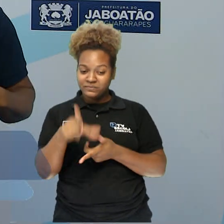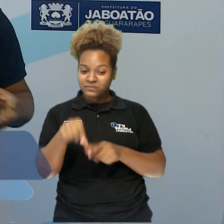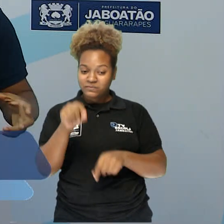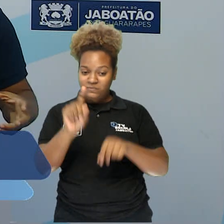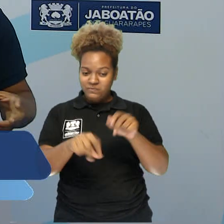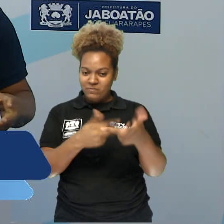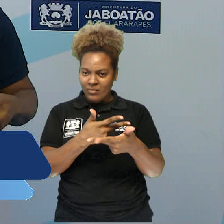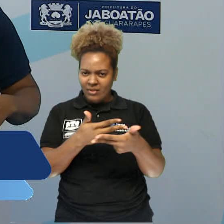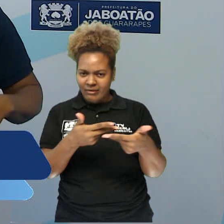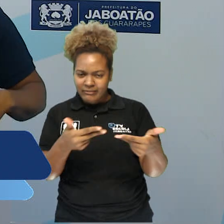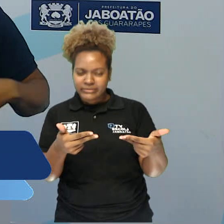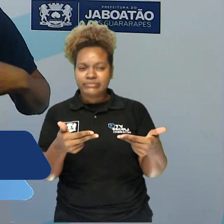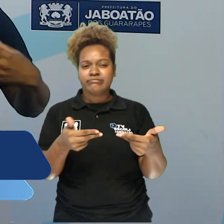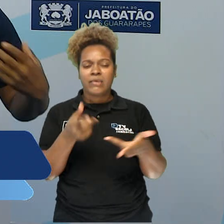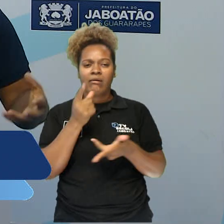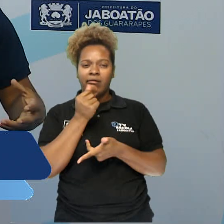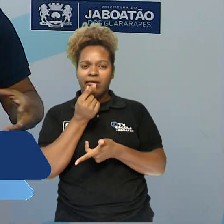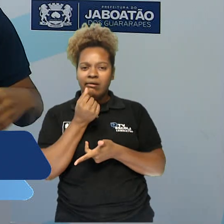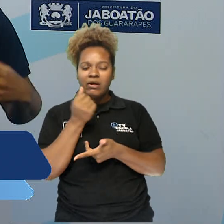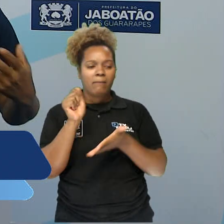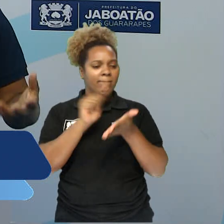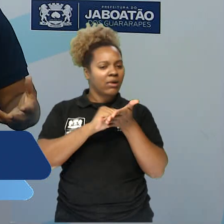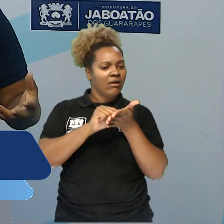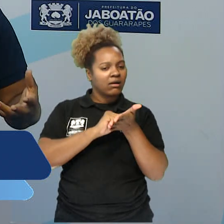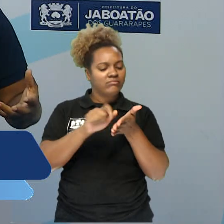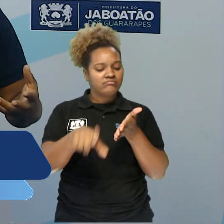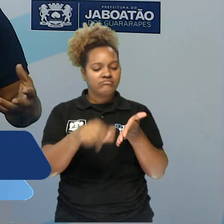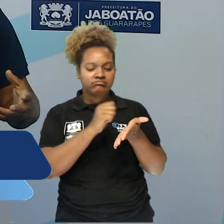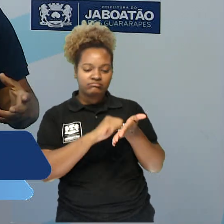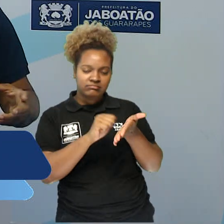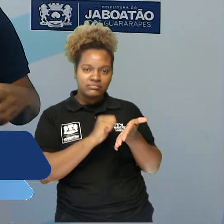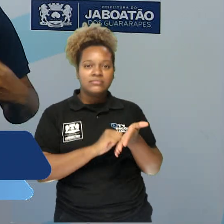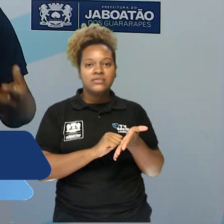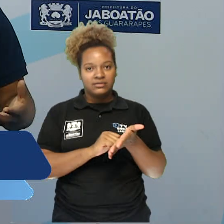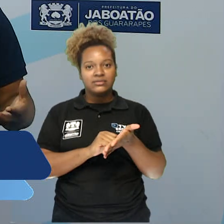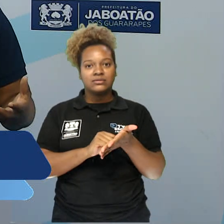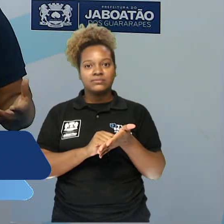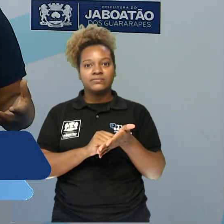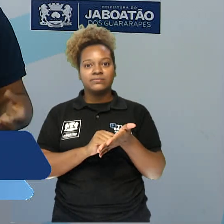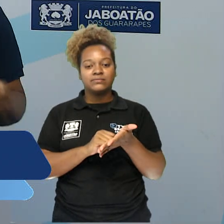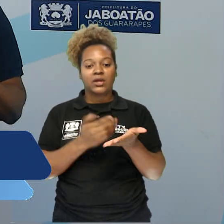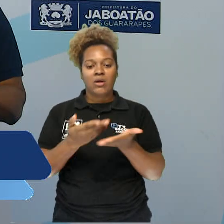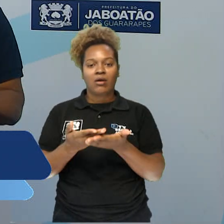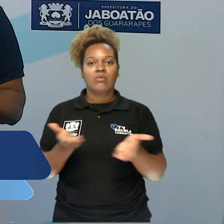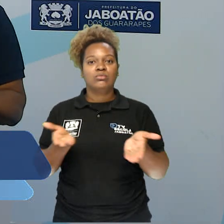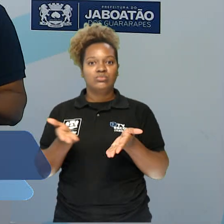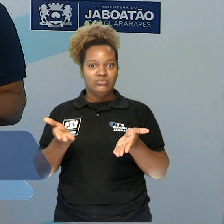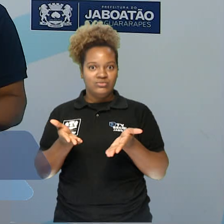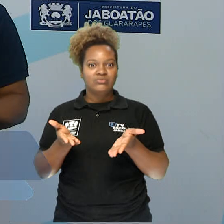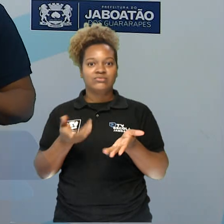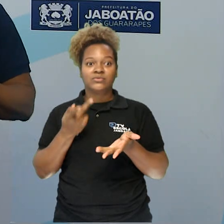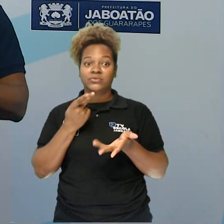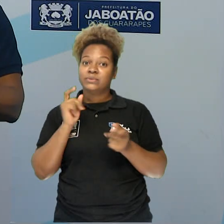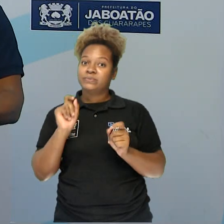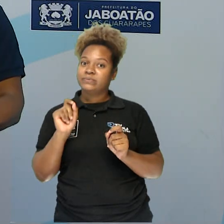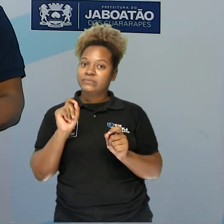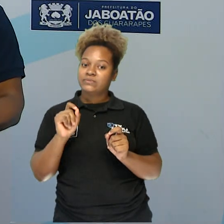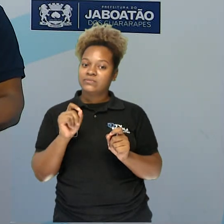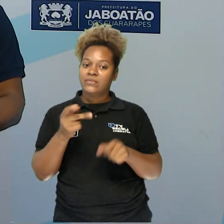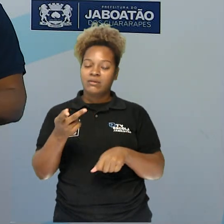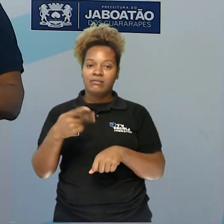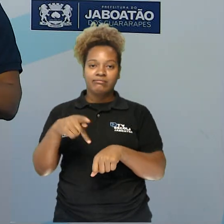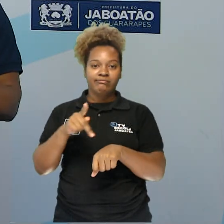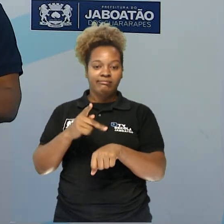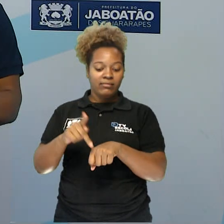de vocês, lápis, borracha, o caderno, ok? Para a nossa aula de hoje, que vamos falar sobre as